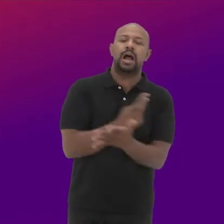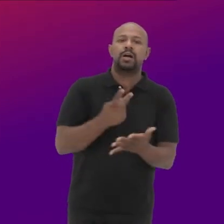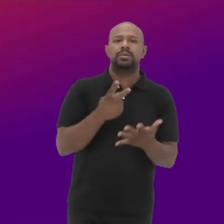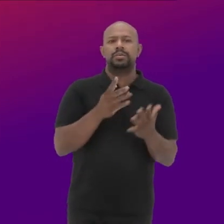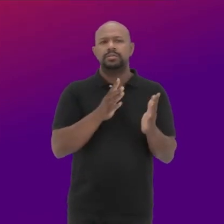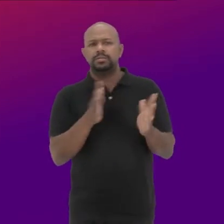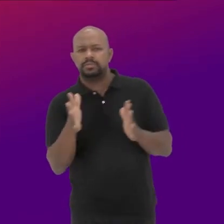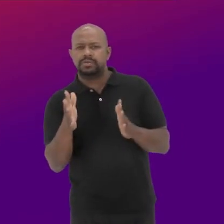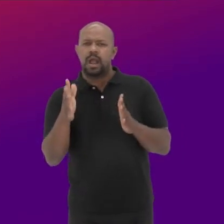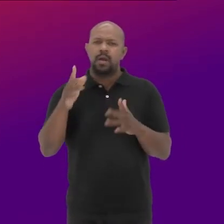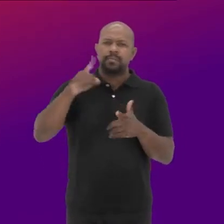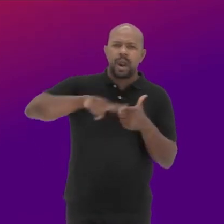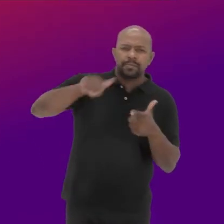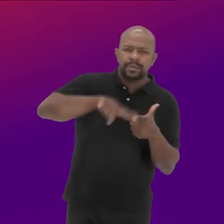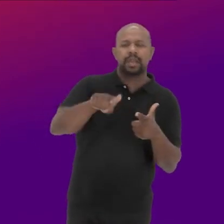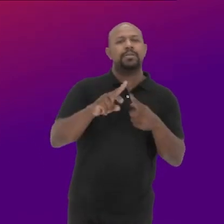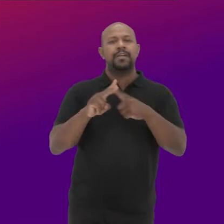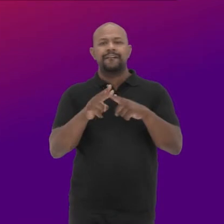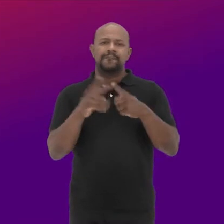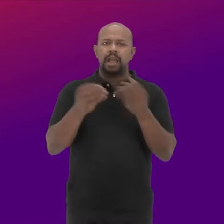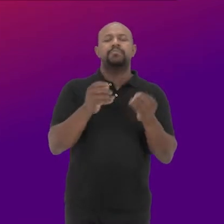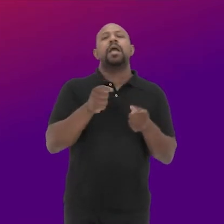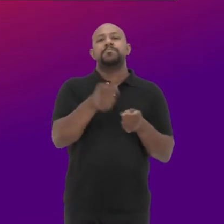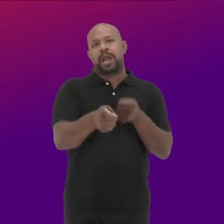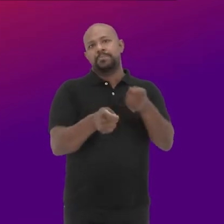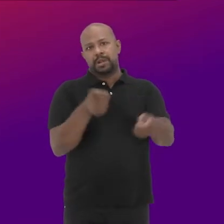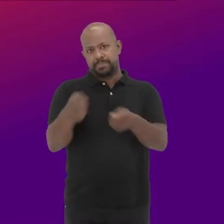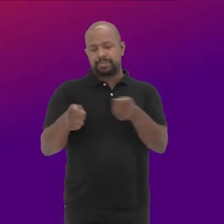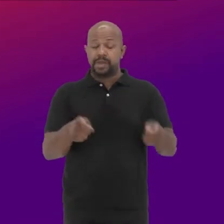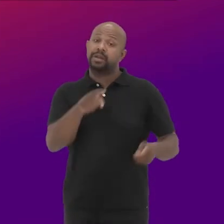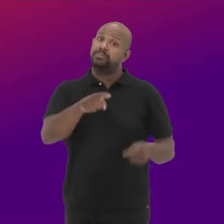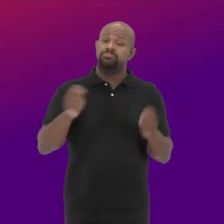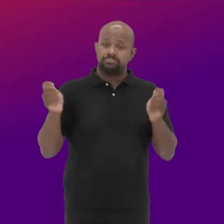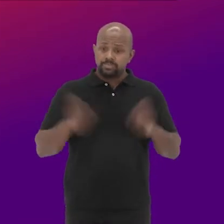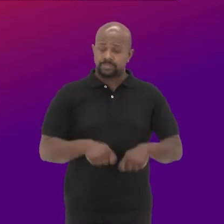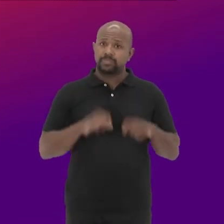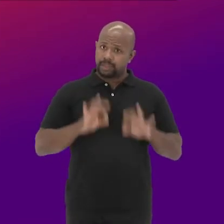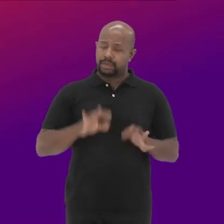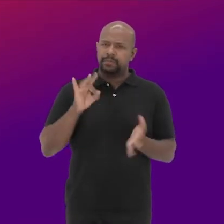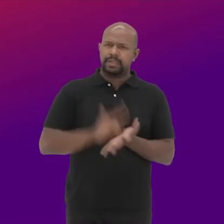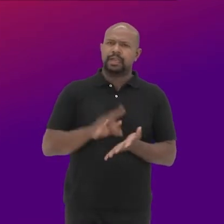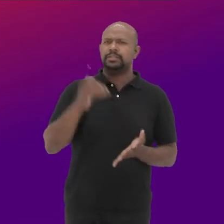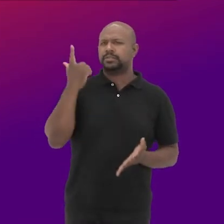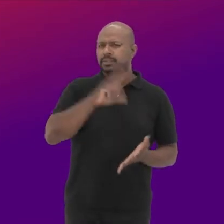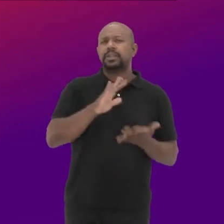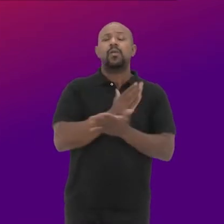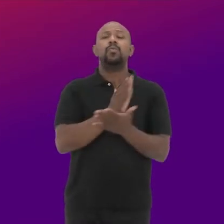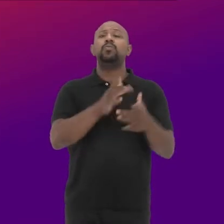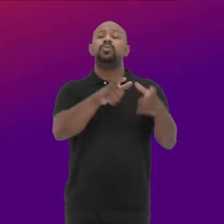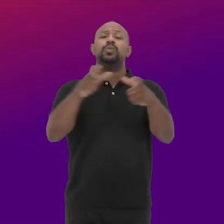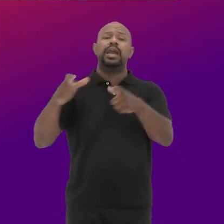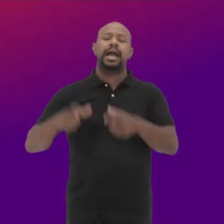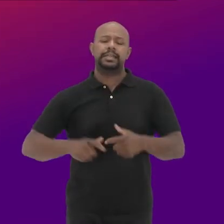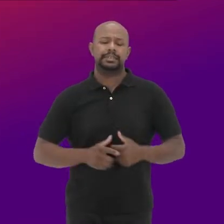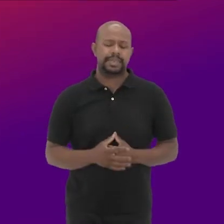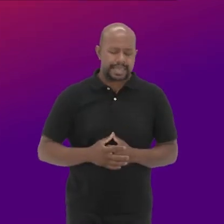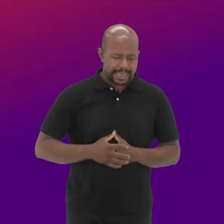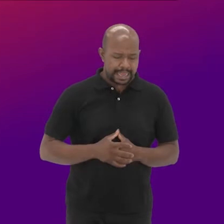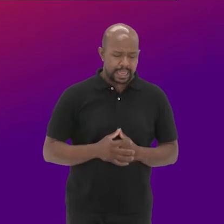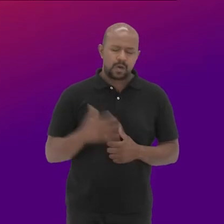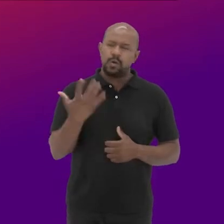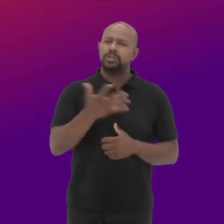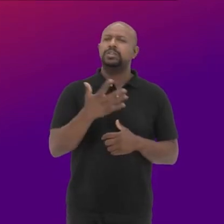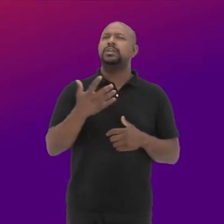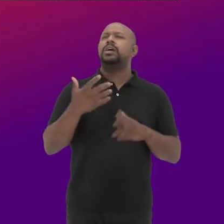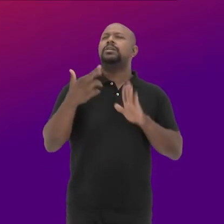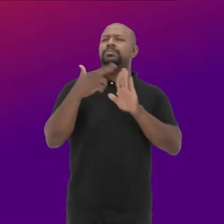um desvio, baseado nisso, se fazem os pagamentos. Isso permite, na verdade, chegar a alguns lugares onde